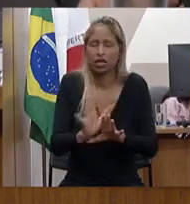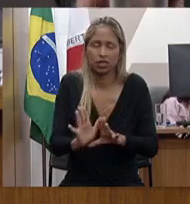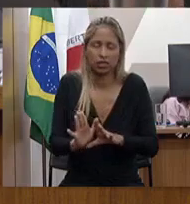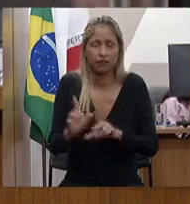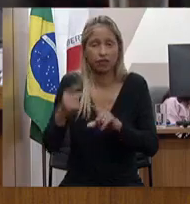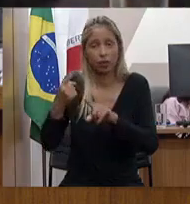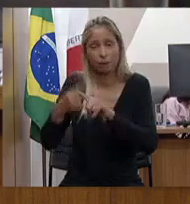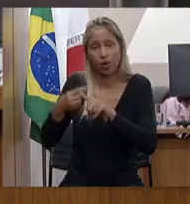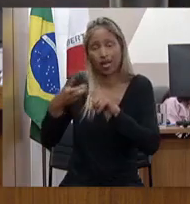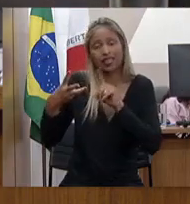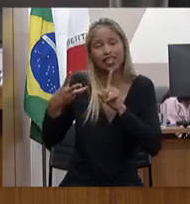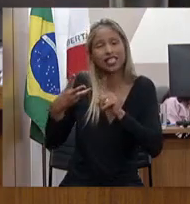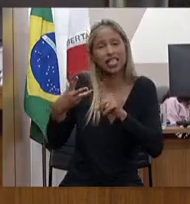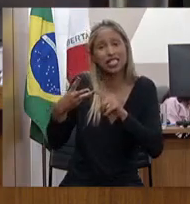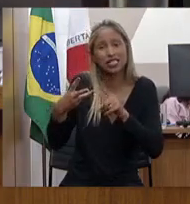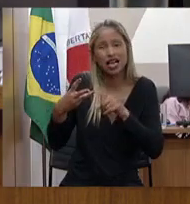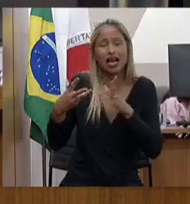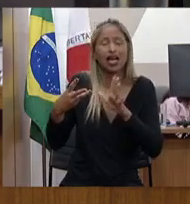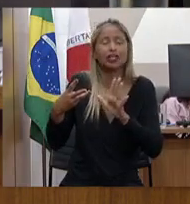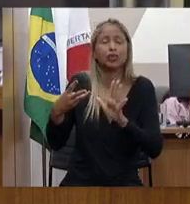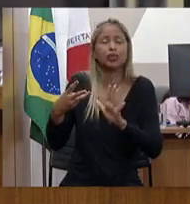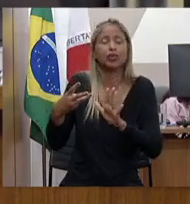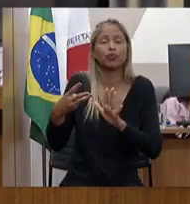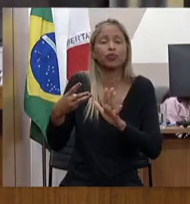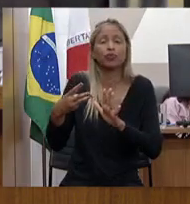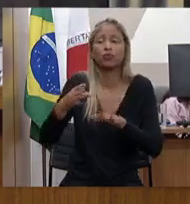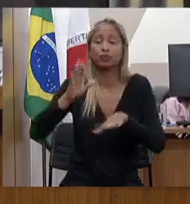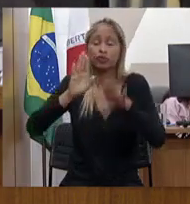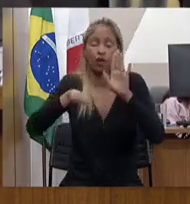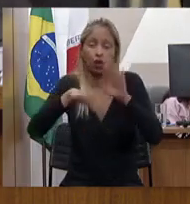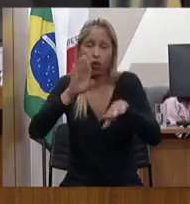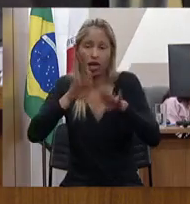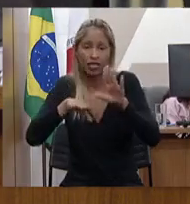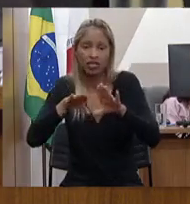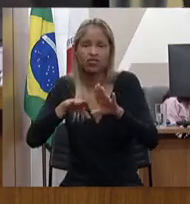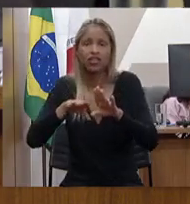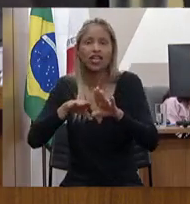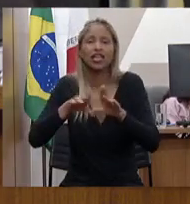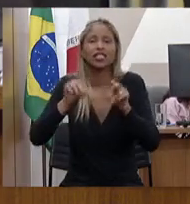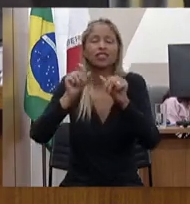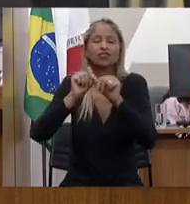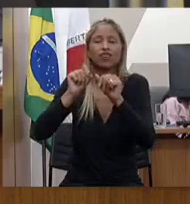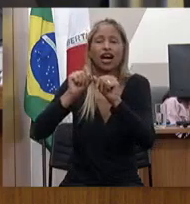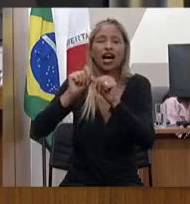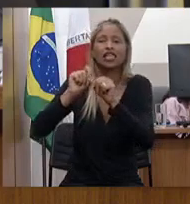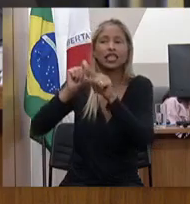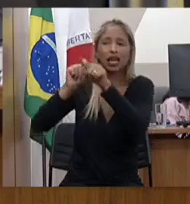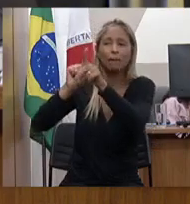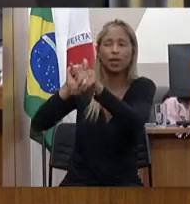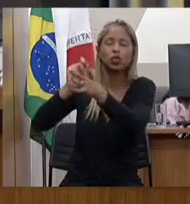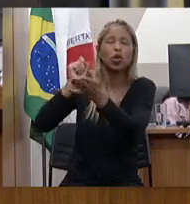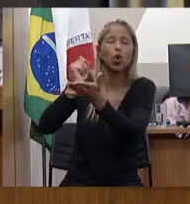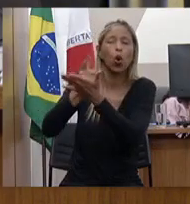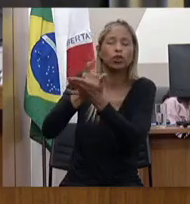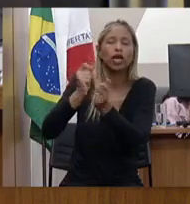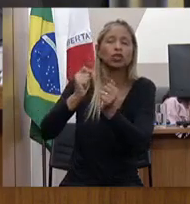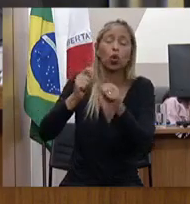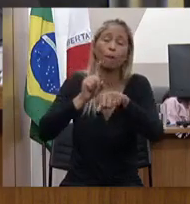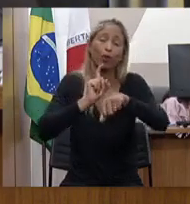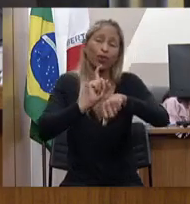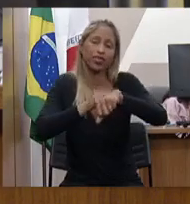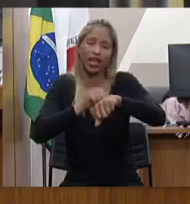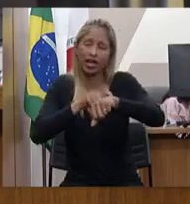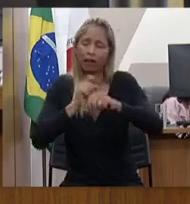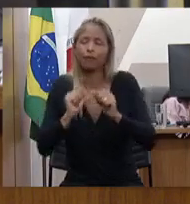porque a terceirizada da terceirizada ou às vezes é aquele gato lá que contratou as pessoas né temporariamente